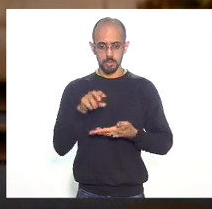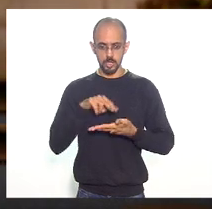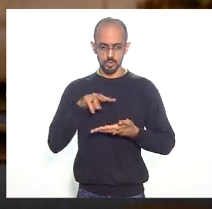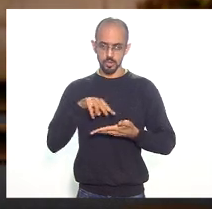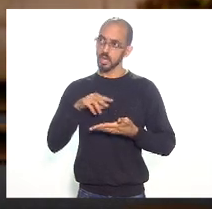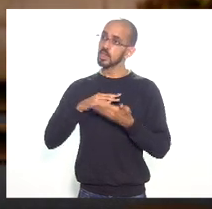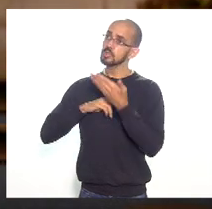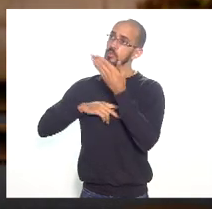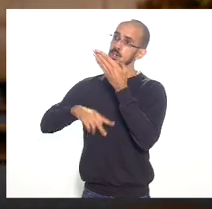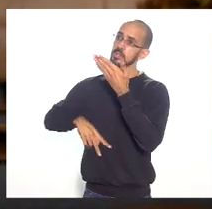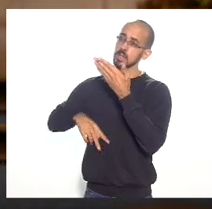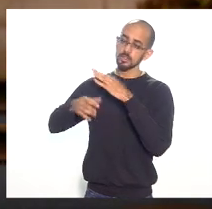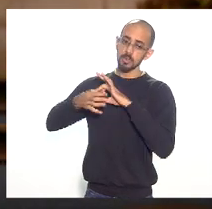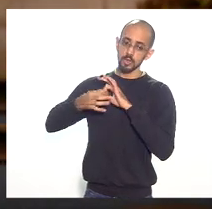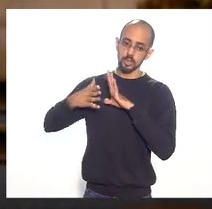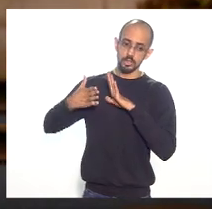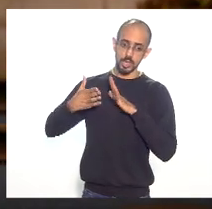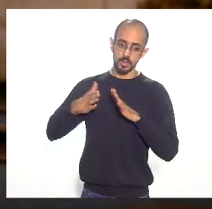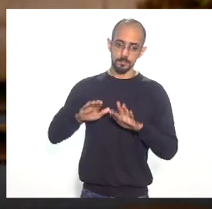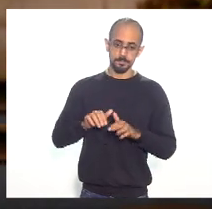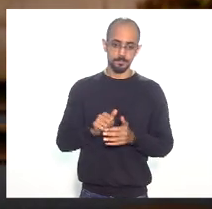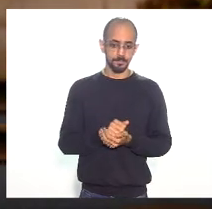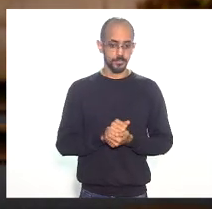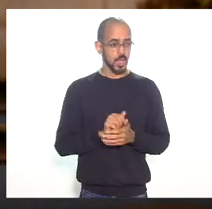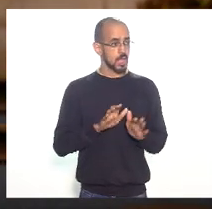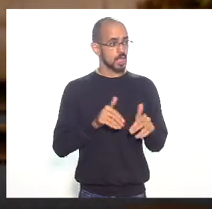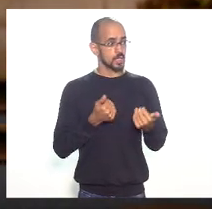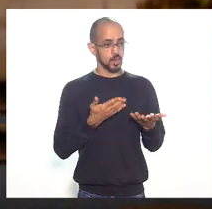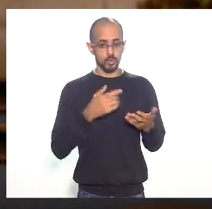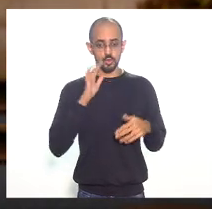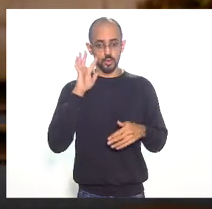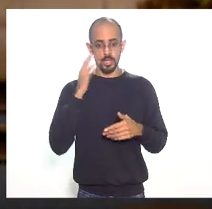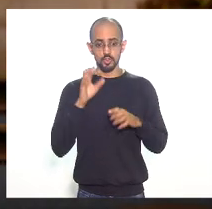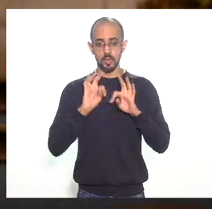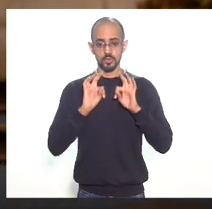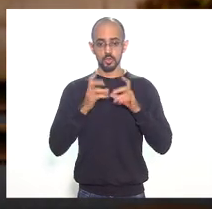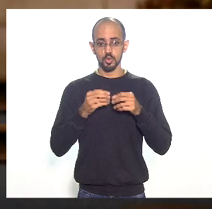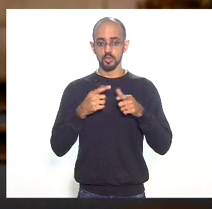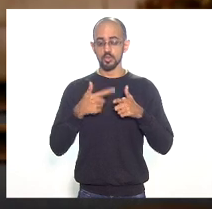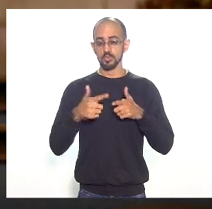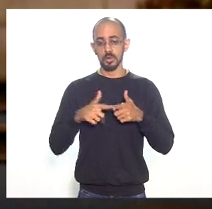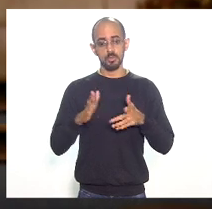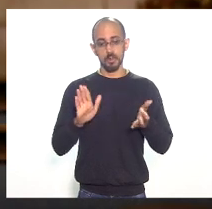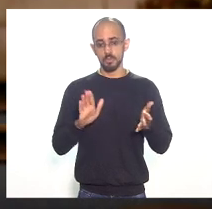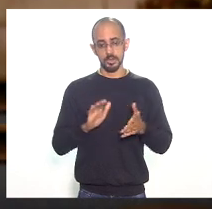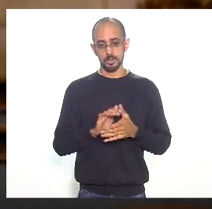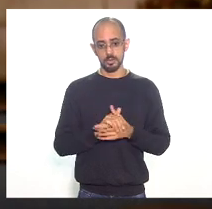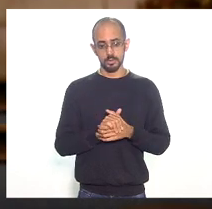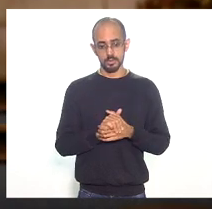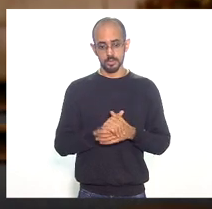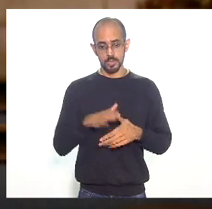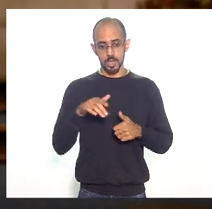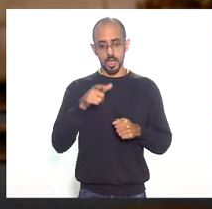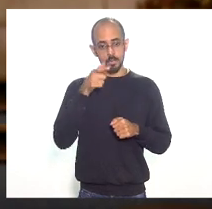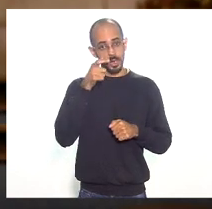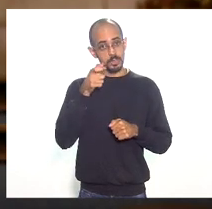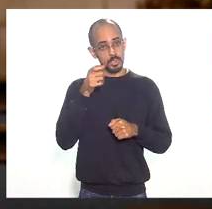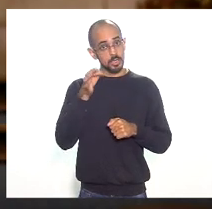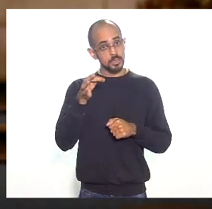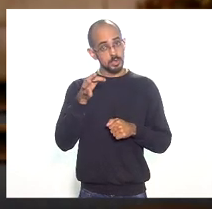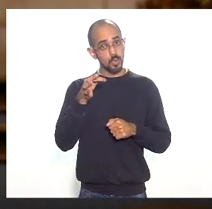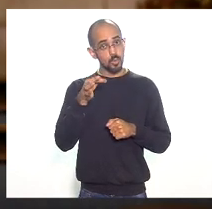se me autoriza. Porque eu acho que é como eu falei. Isso aí resolve todos os problemas. Deputado Márcio, por favor. Peça atenção, deputado Charles.